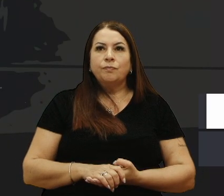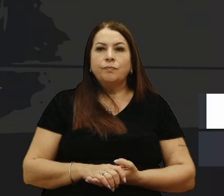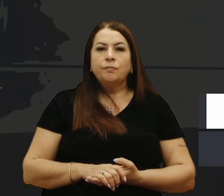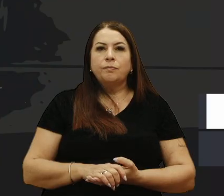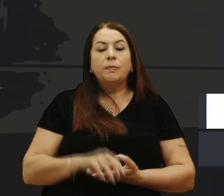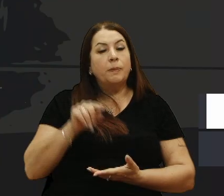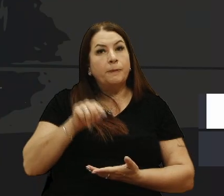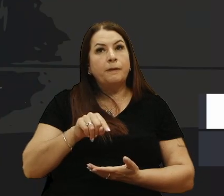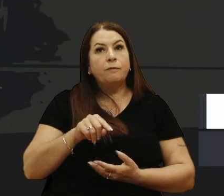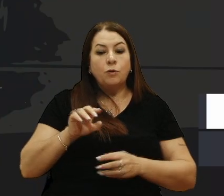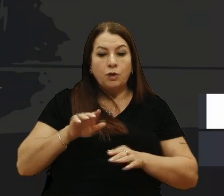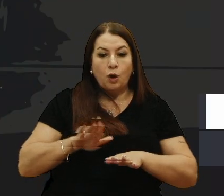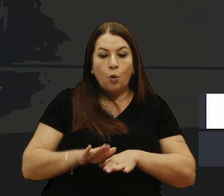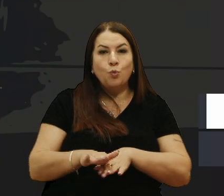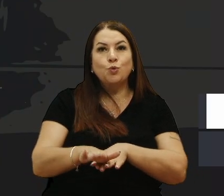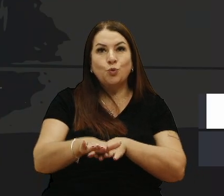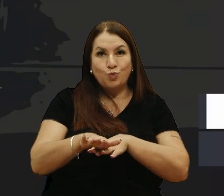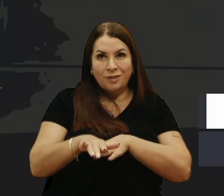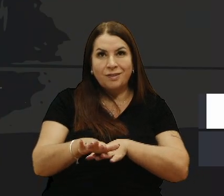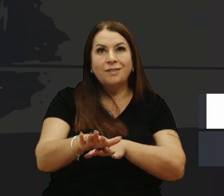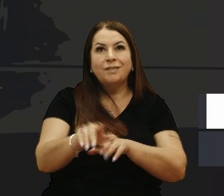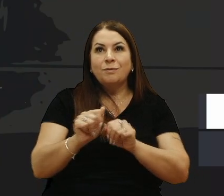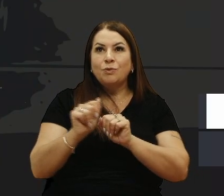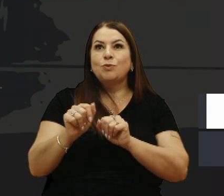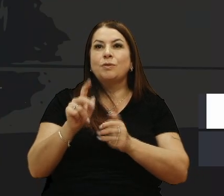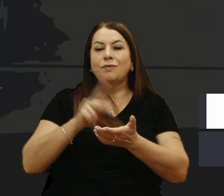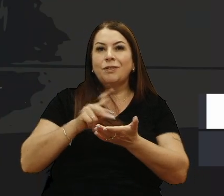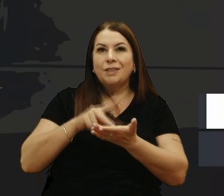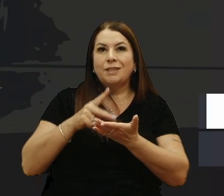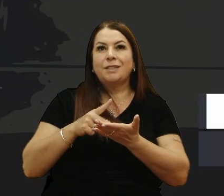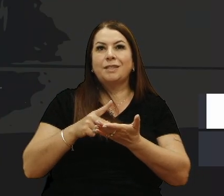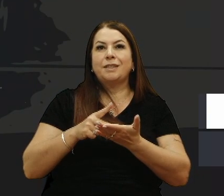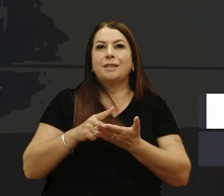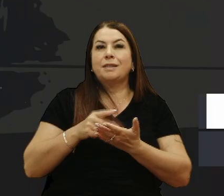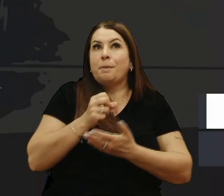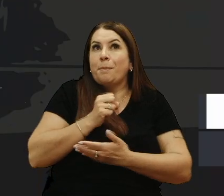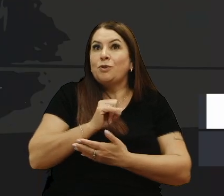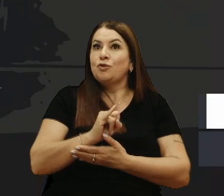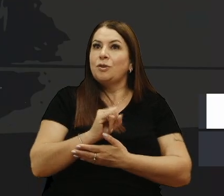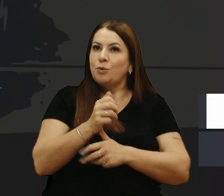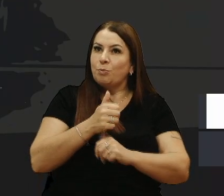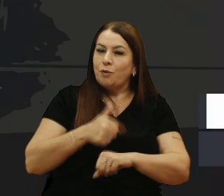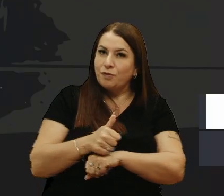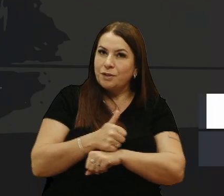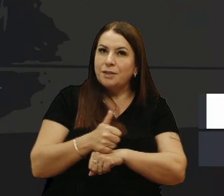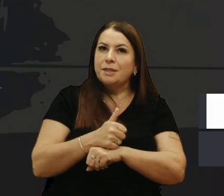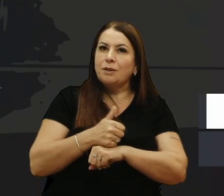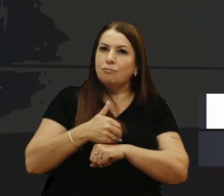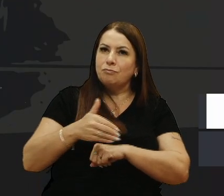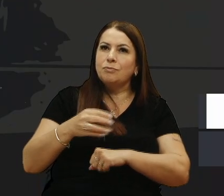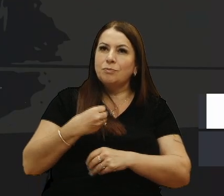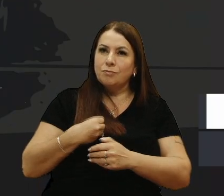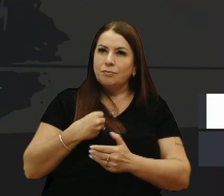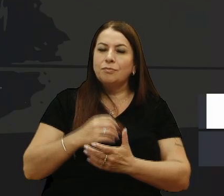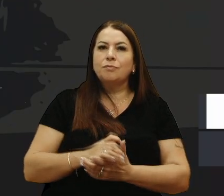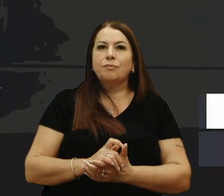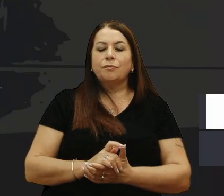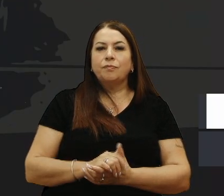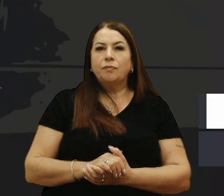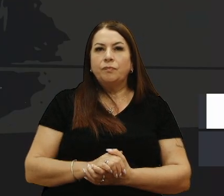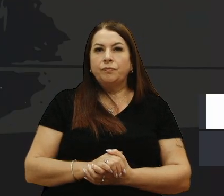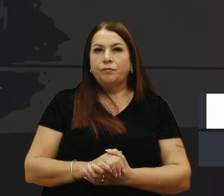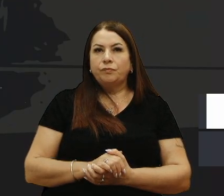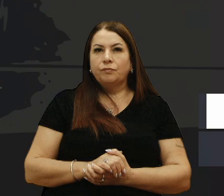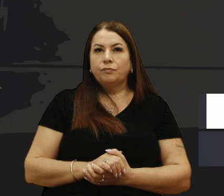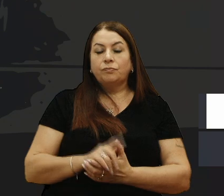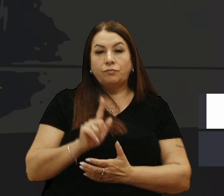Mas foi a costura que se tornou sua verdadeira paixão e profissão ao longo de sua vida.